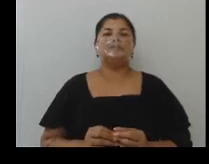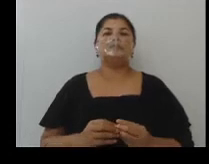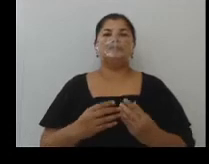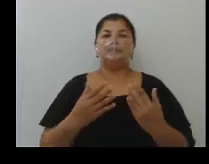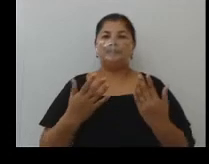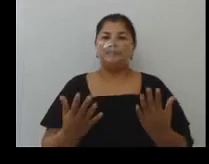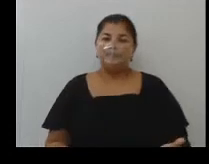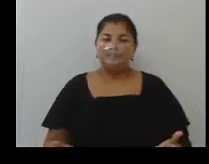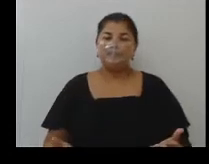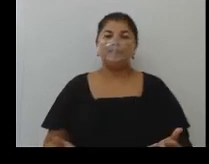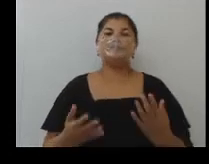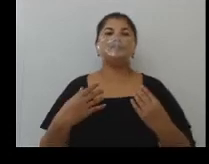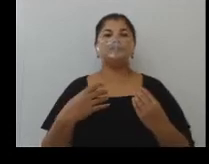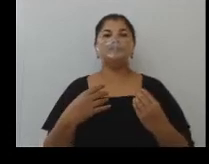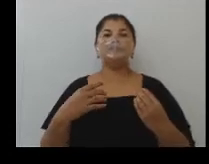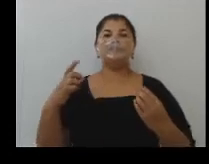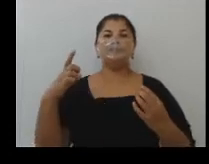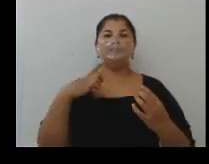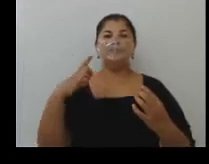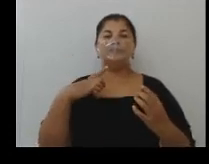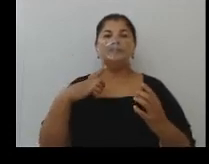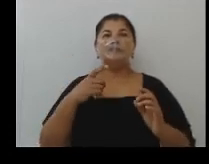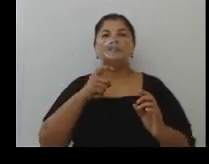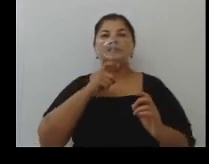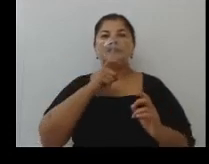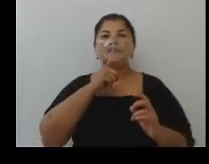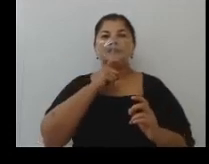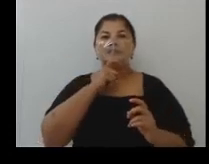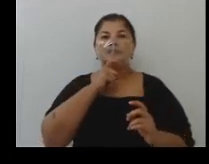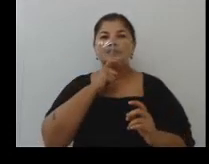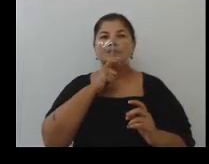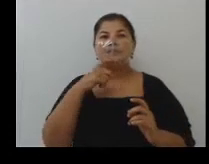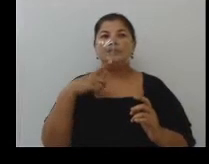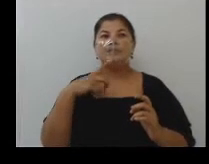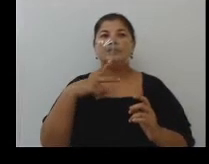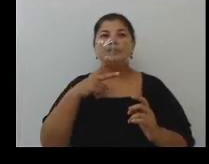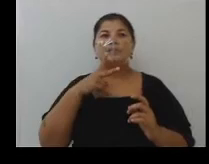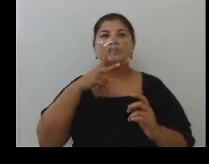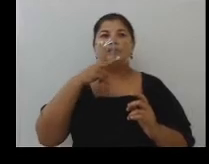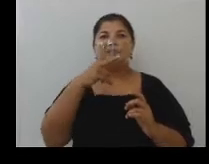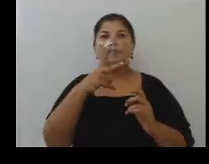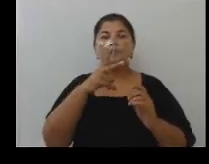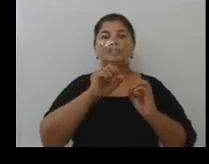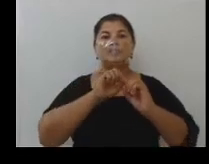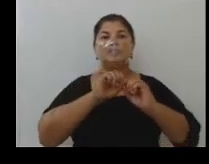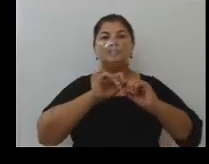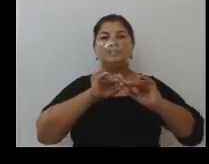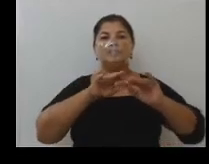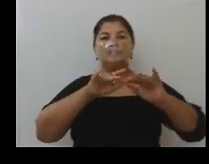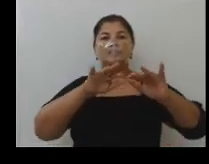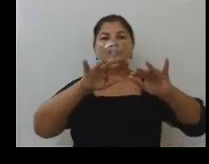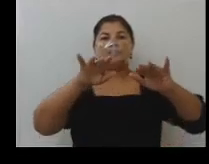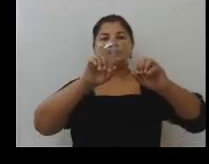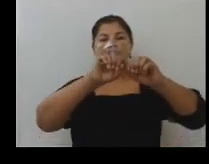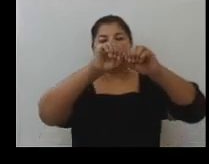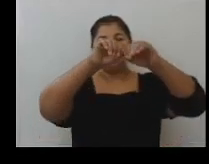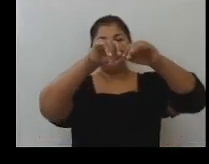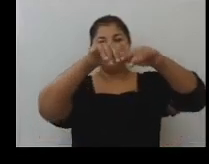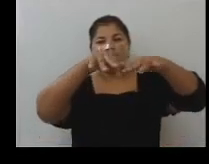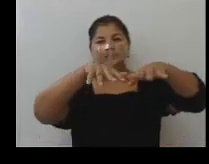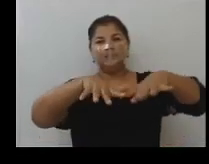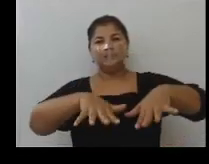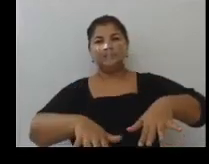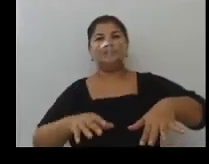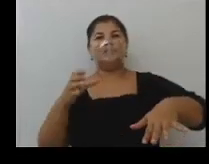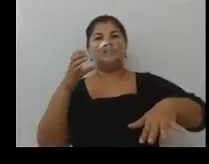Bom, por sua vez, quando são resfriados, tornam-se mais densos e sofrem um deslocamento descendente. O ar frio desce e ar